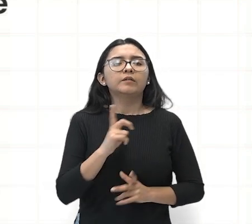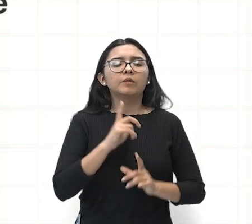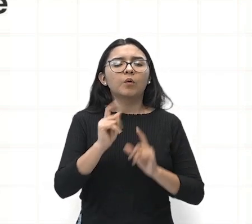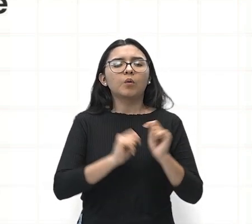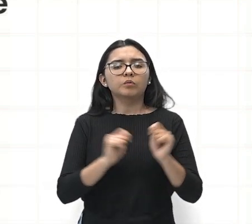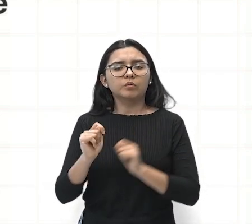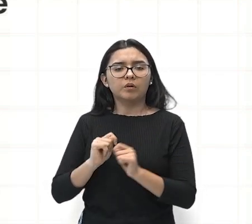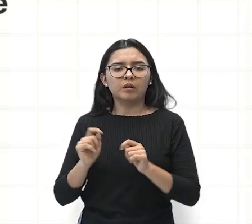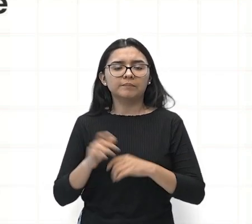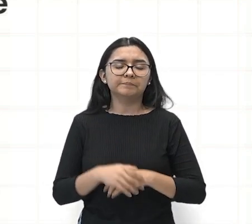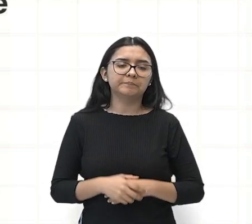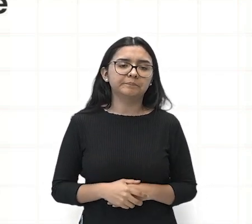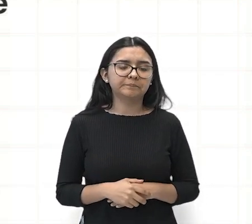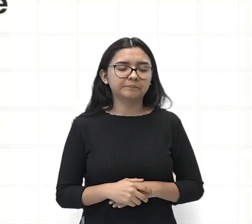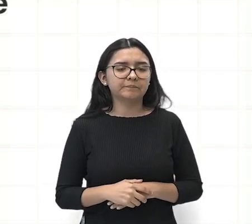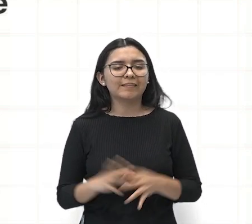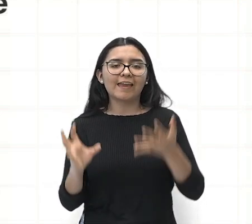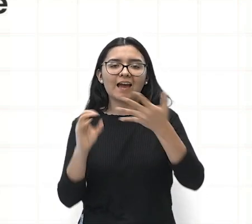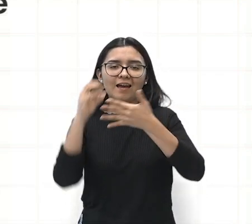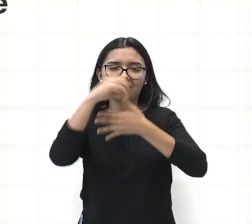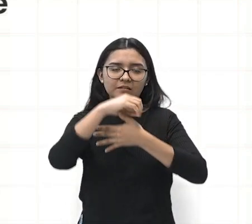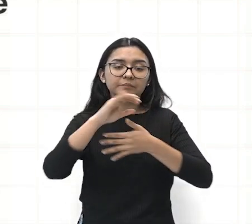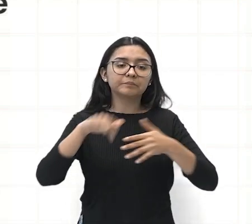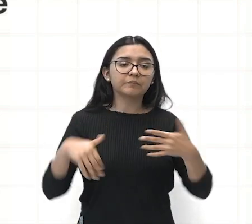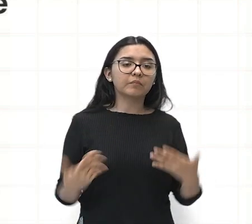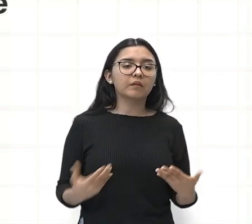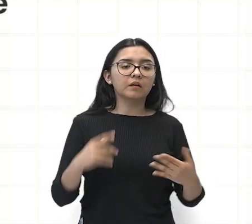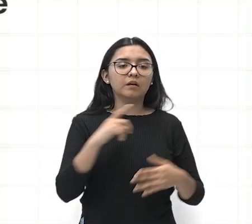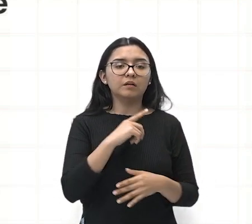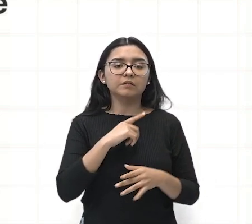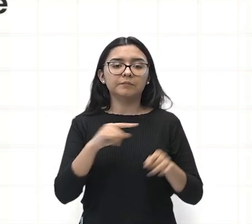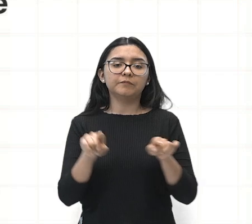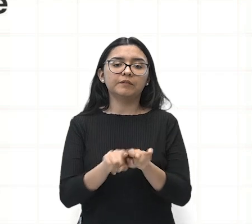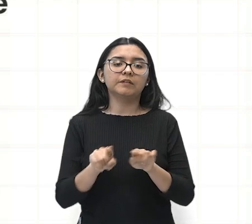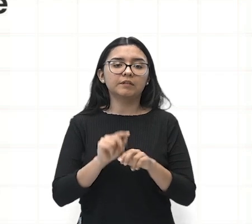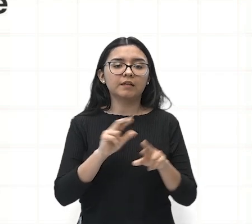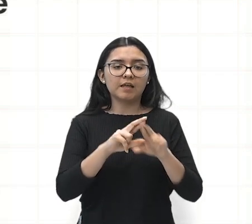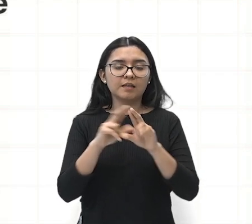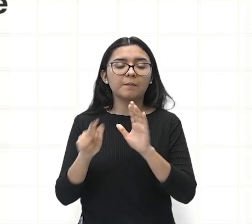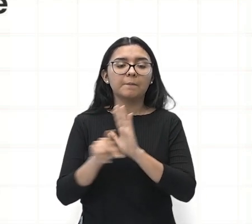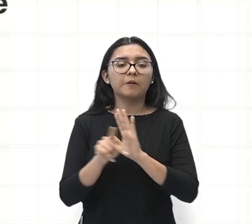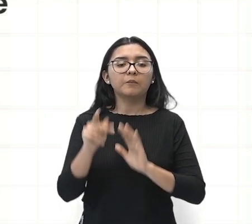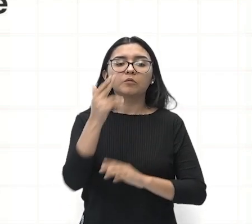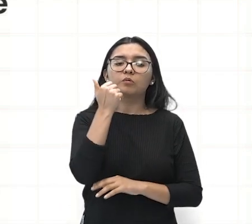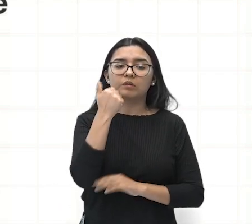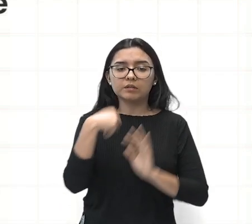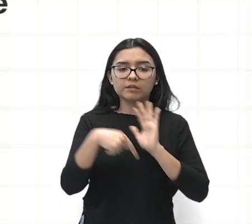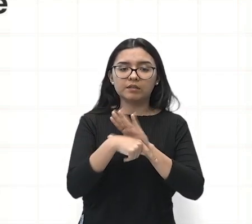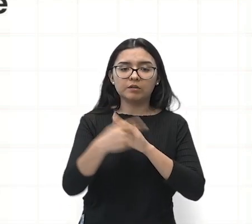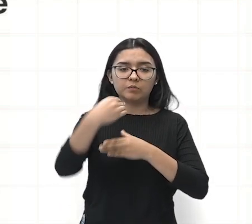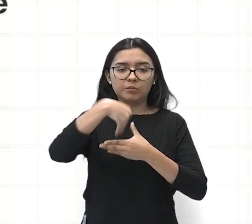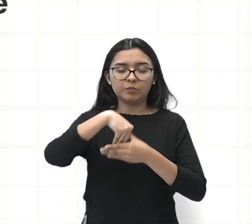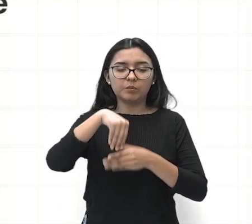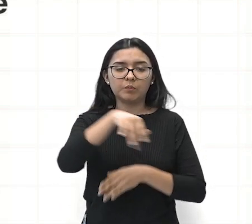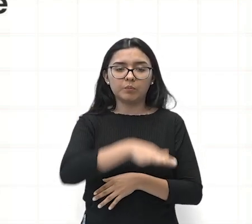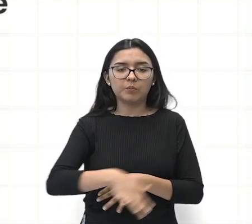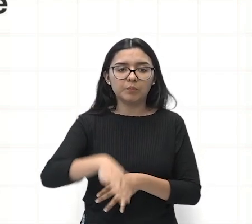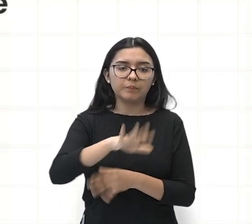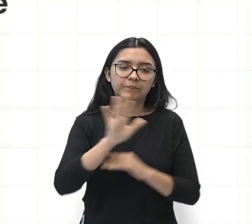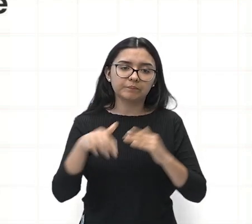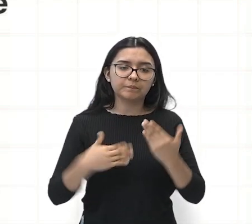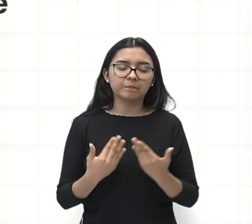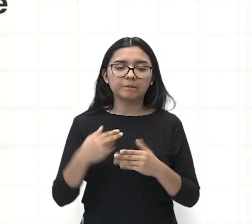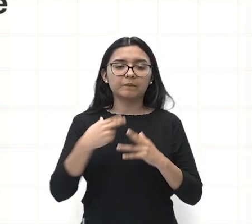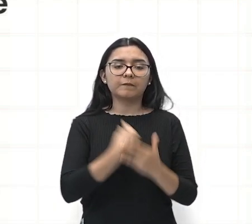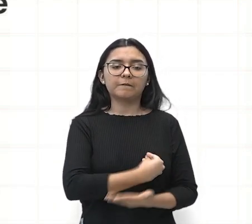controlar o crescimento daquela. E ainda vai fazer com que haja reciclagem dos nutrientes que ali estão. Então a biodiversidade